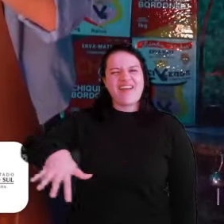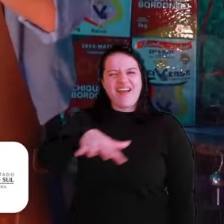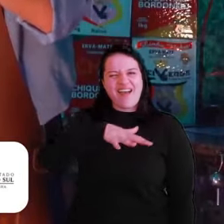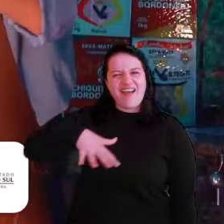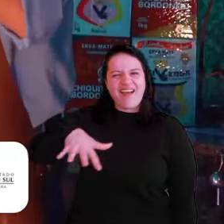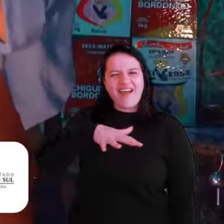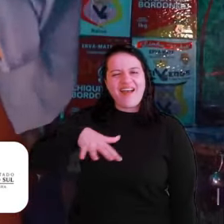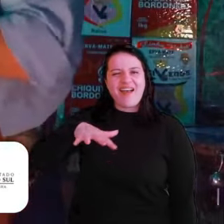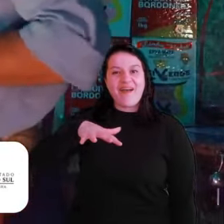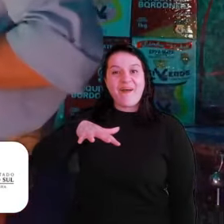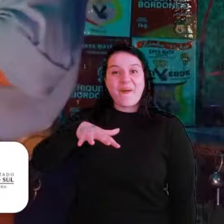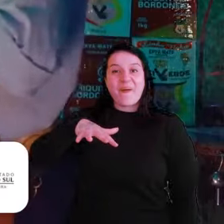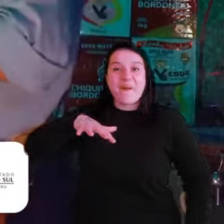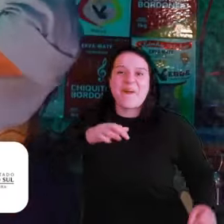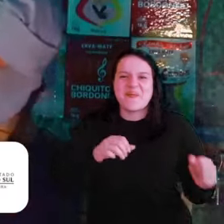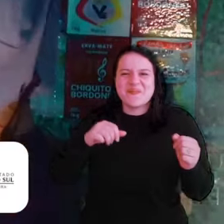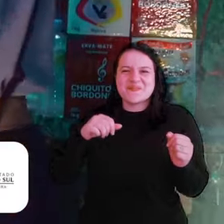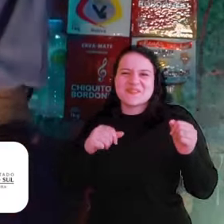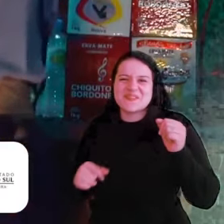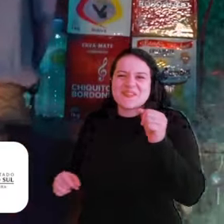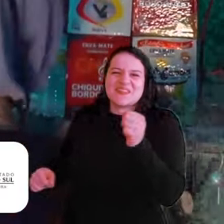estância pra venda.